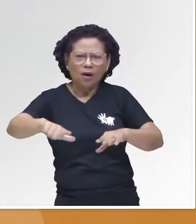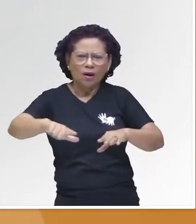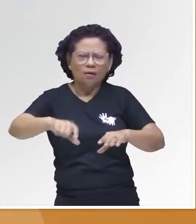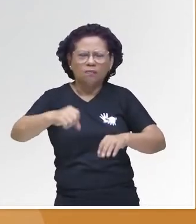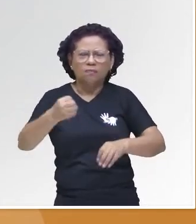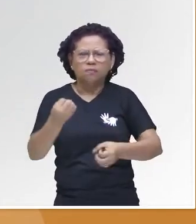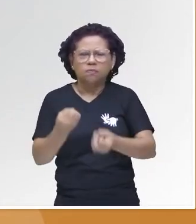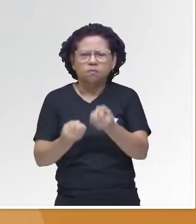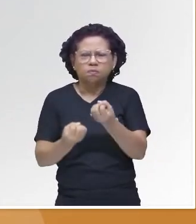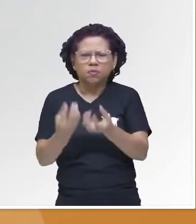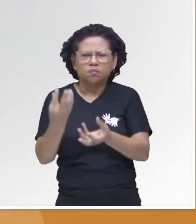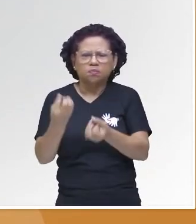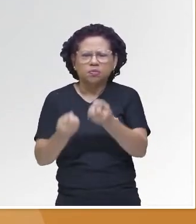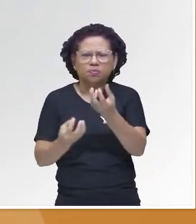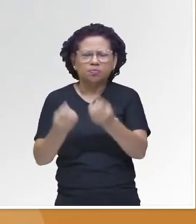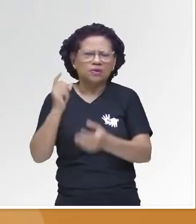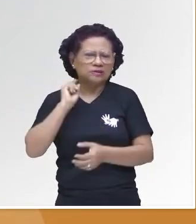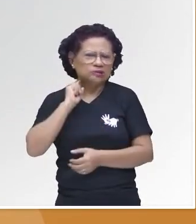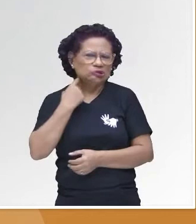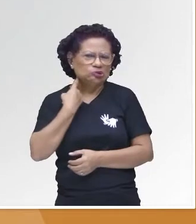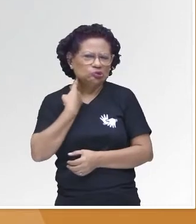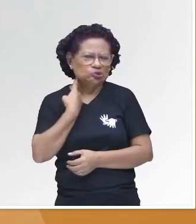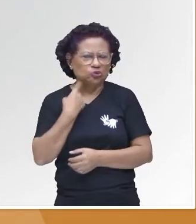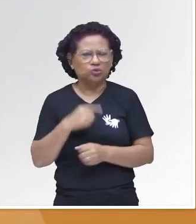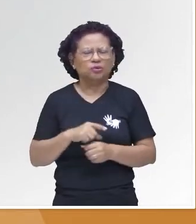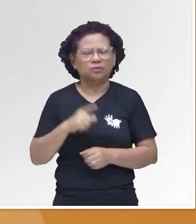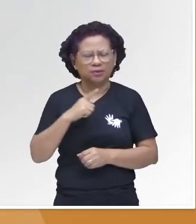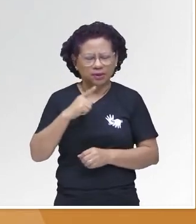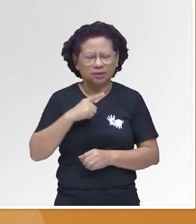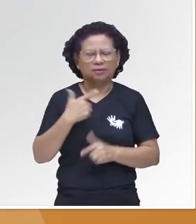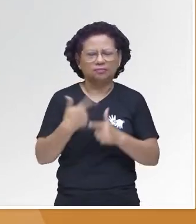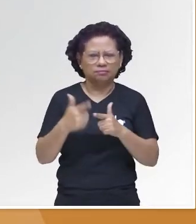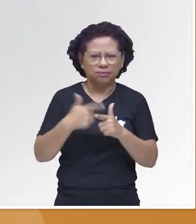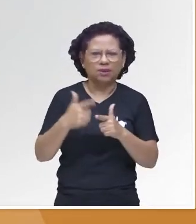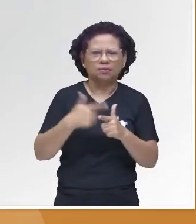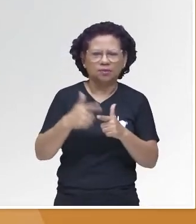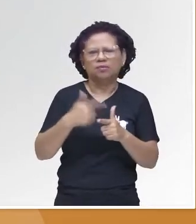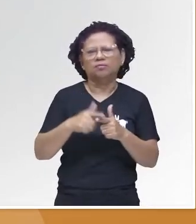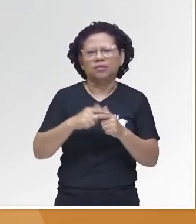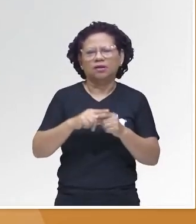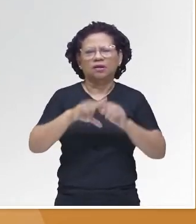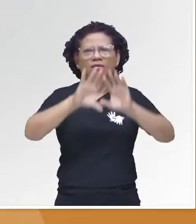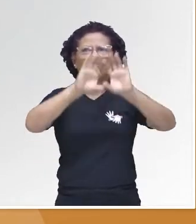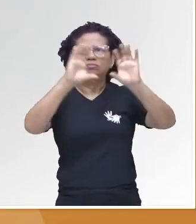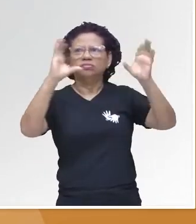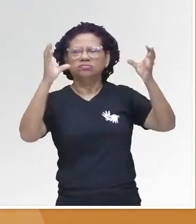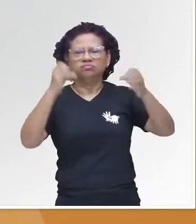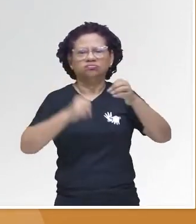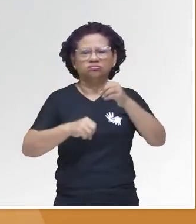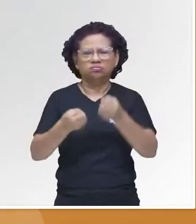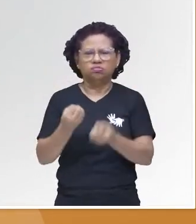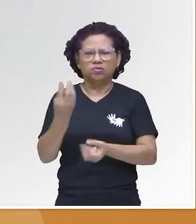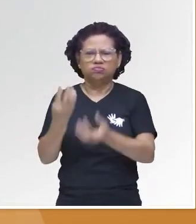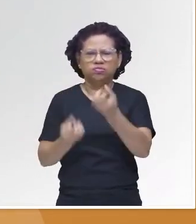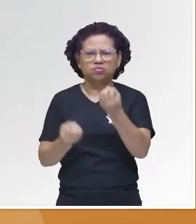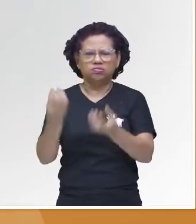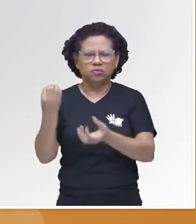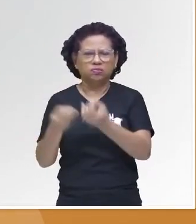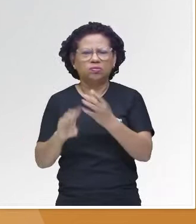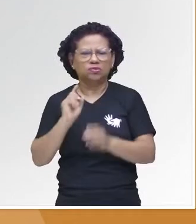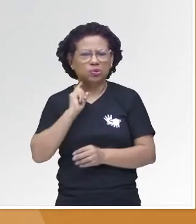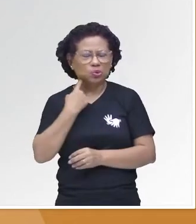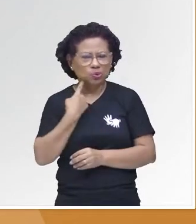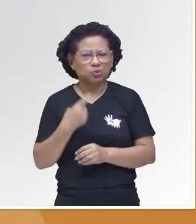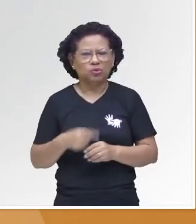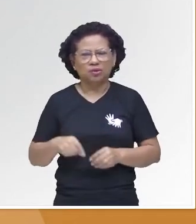mas ainda assim eles são emitidos. Então, nós temos essa diferença, né, das fontes